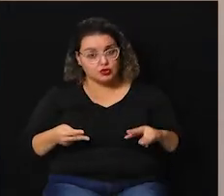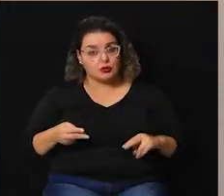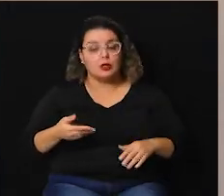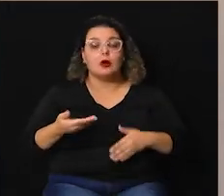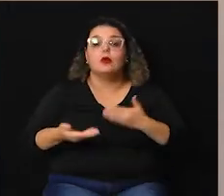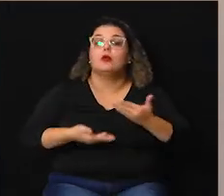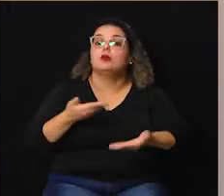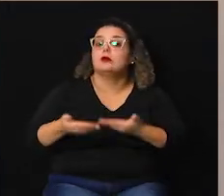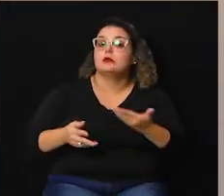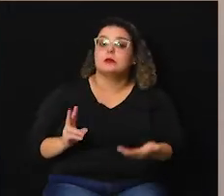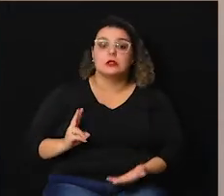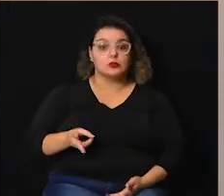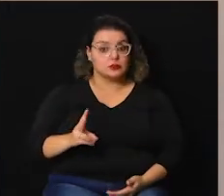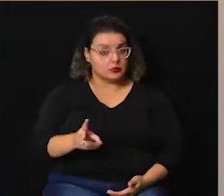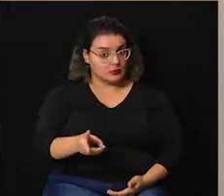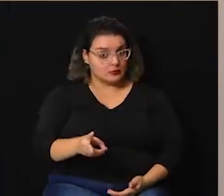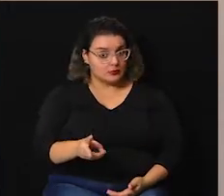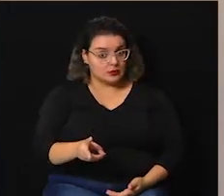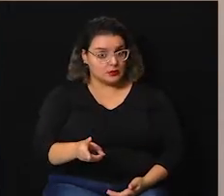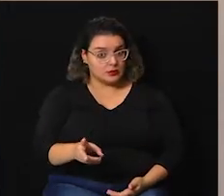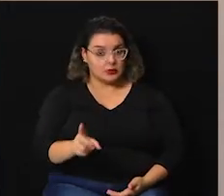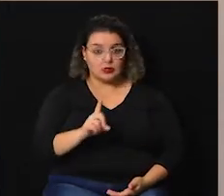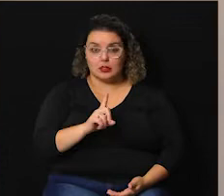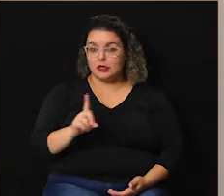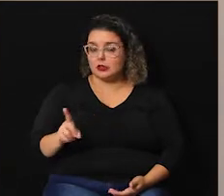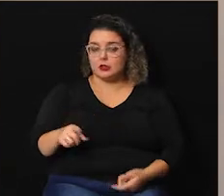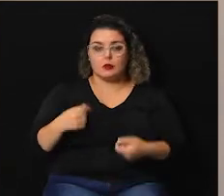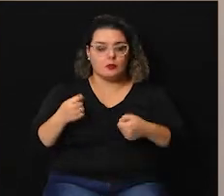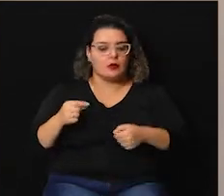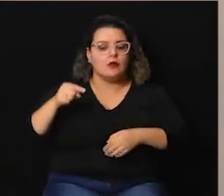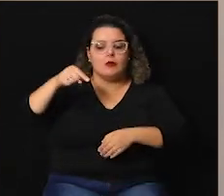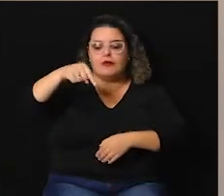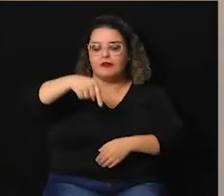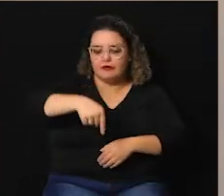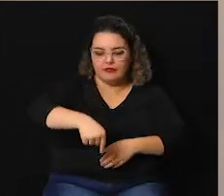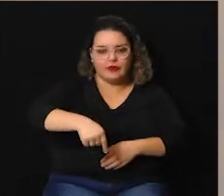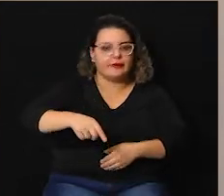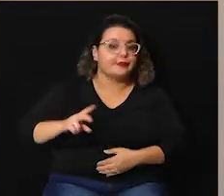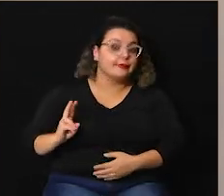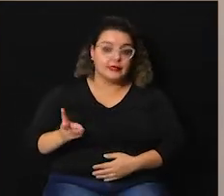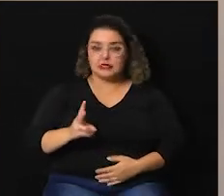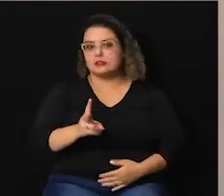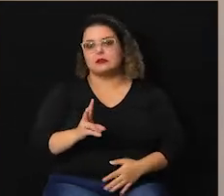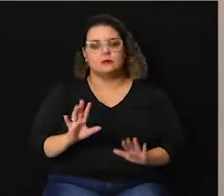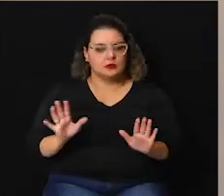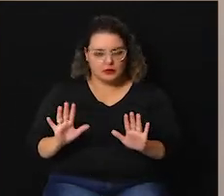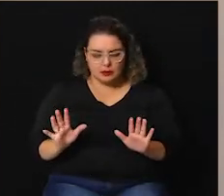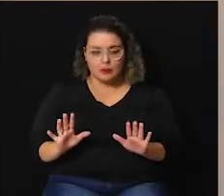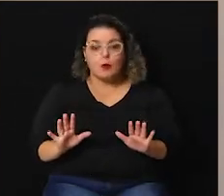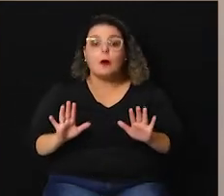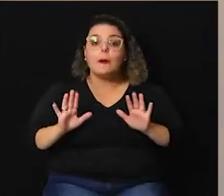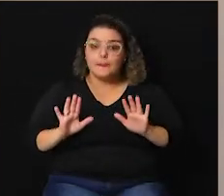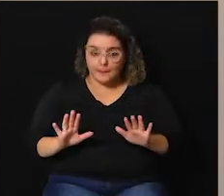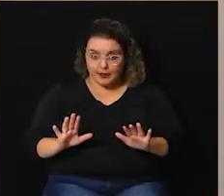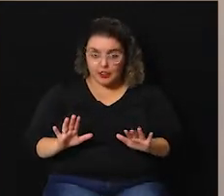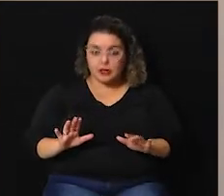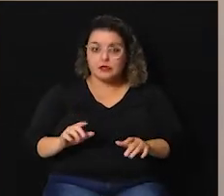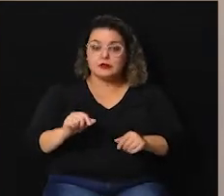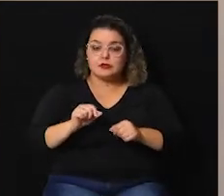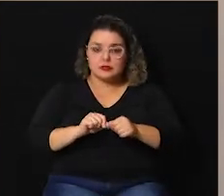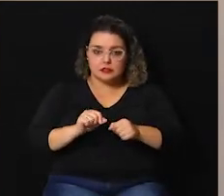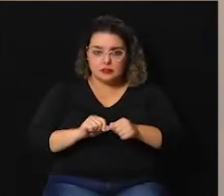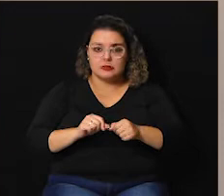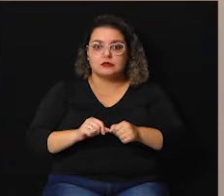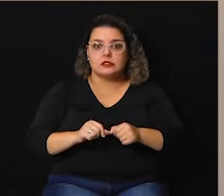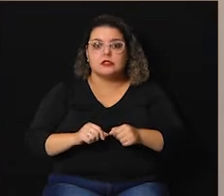constante, frequente. Ele não precisa vir à clínica forever, para sempre, mas ele vai ter que fazer um